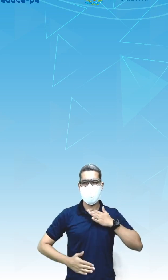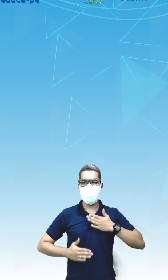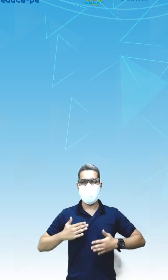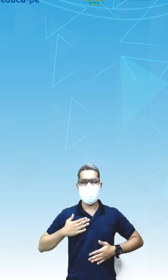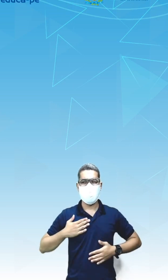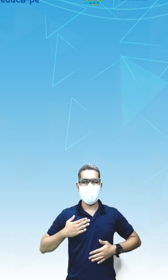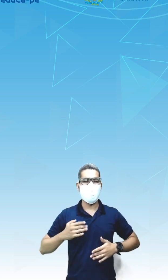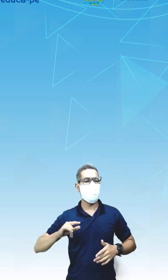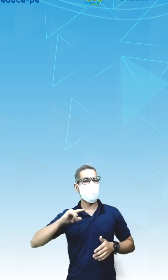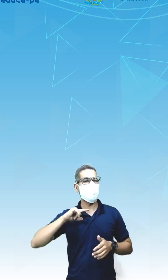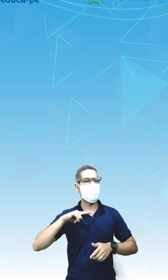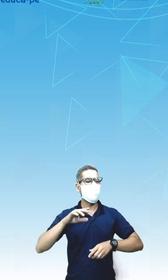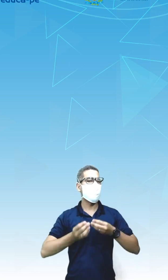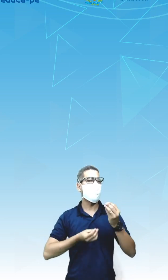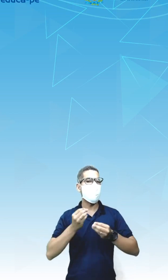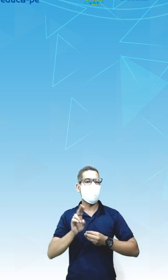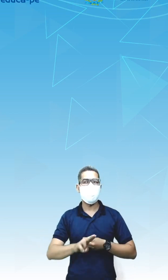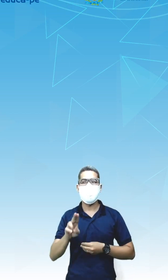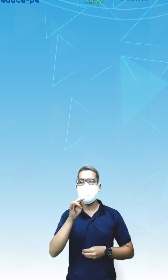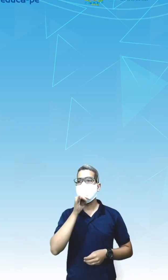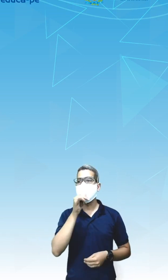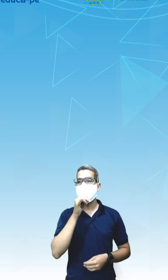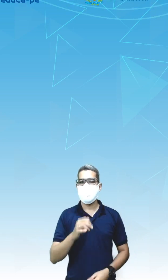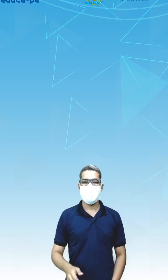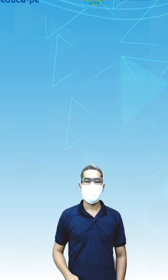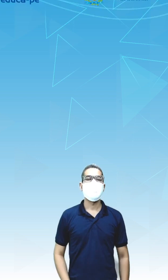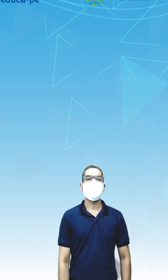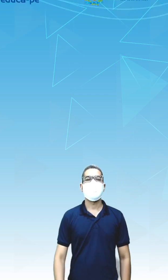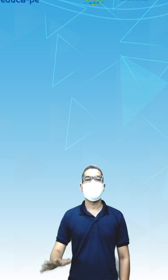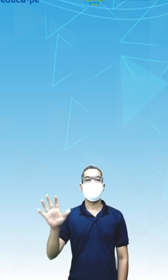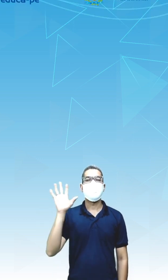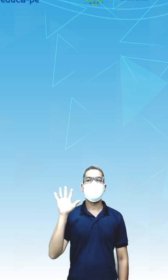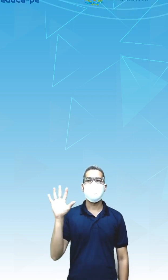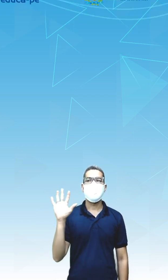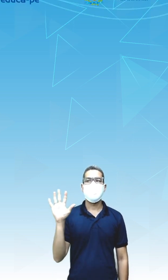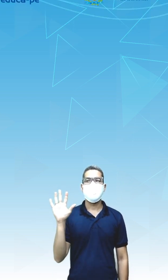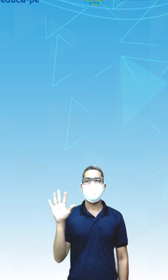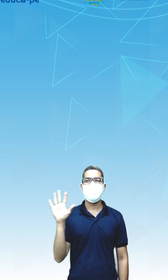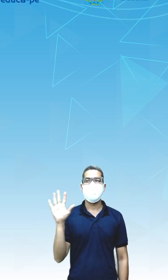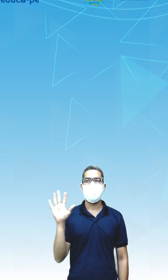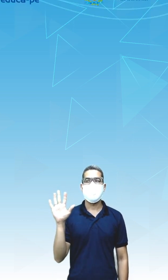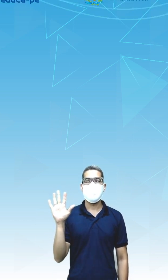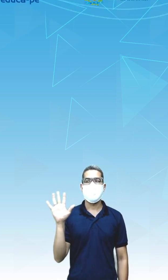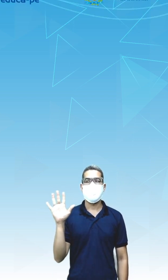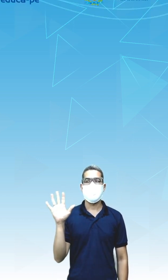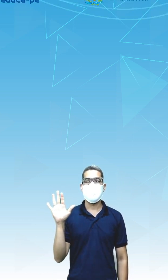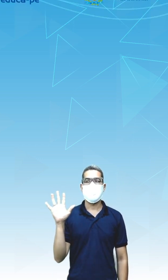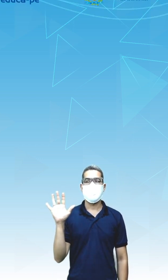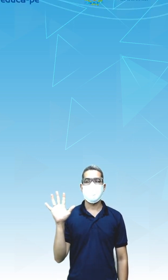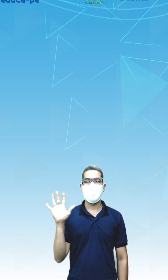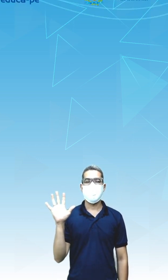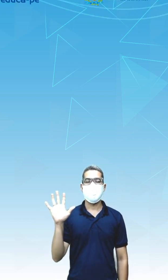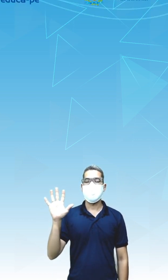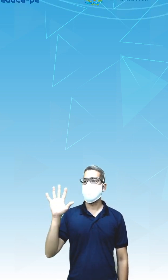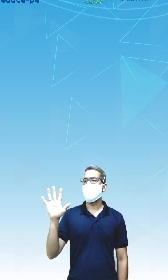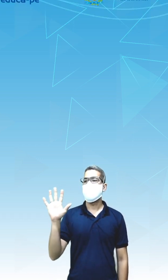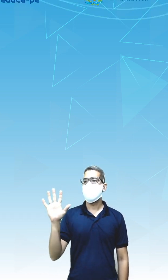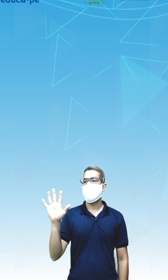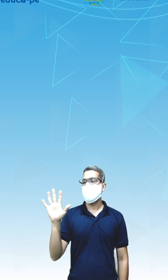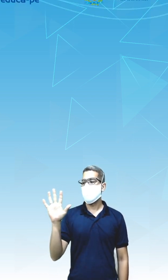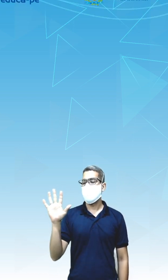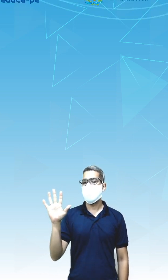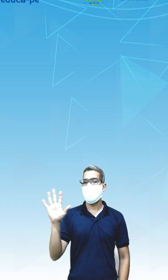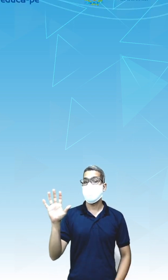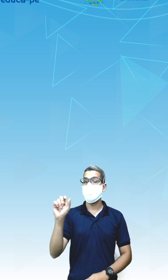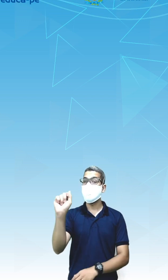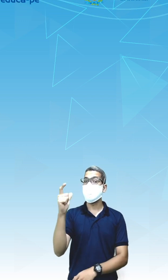ventos, ao apontarmos o braço direito, onde é que está meu braço direito? Para vocês vai ser o esquerdo, mas direito é esse. Ao nascer do